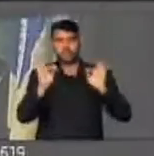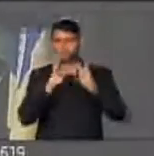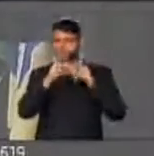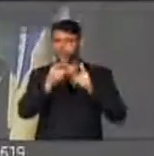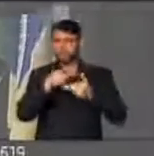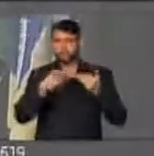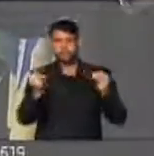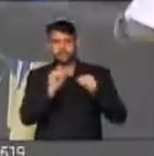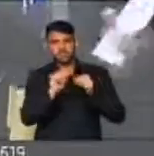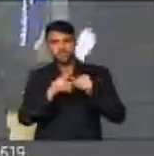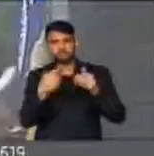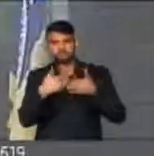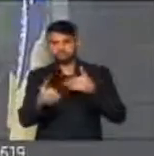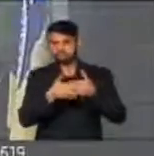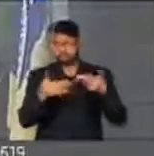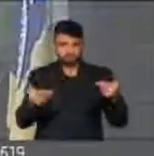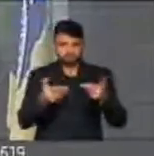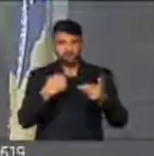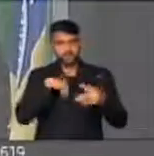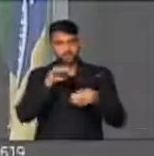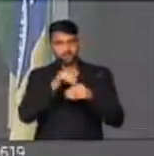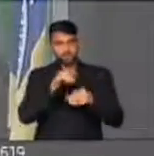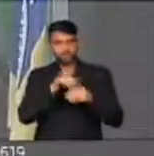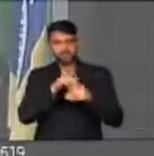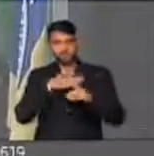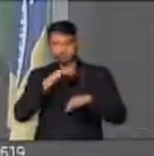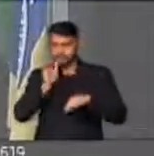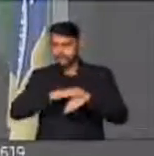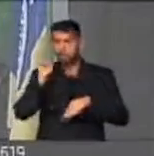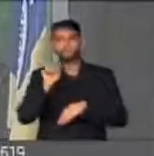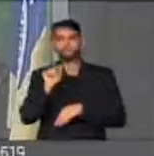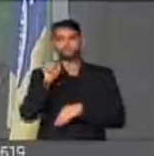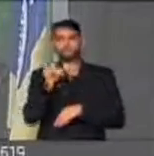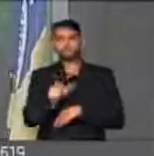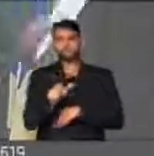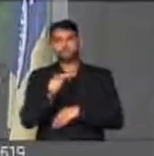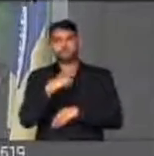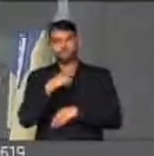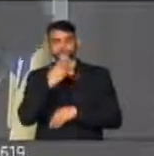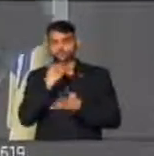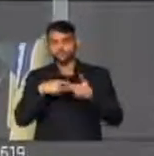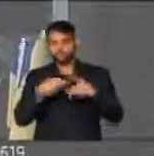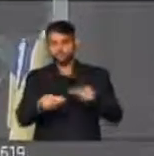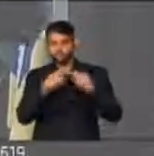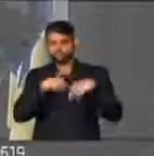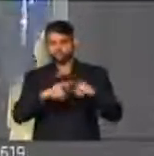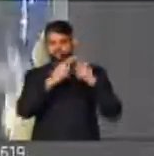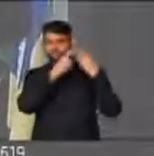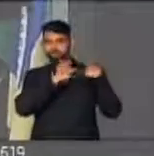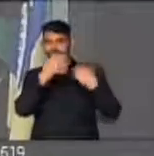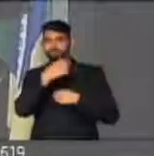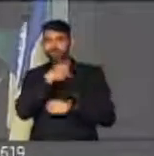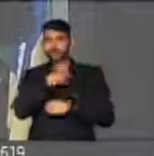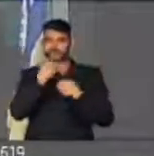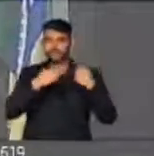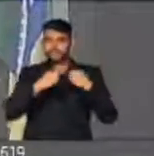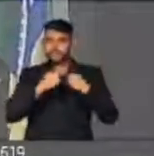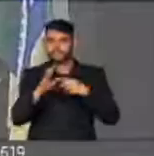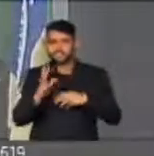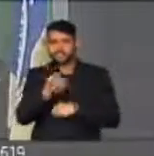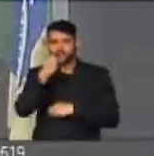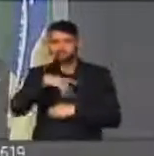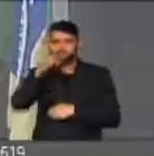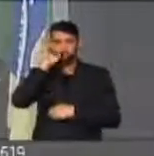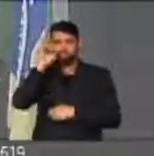tudo proceder e fazer. Os votos são mais do que isso. São um título de responsabilidade que deve ser resgatado a